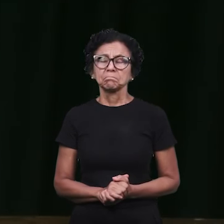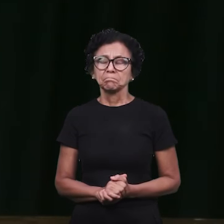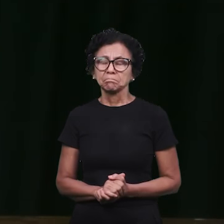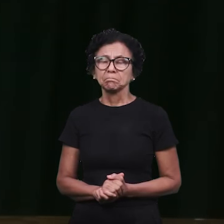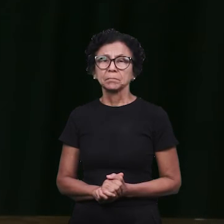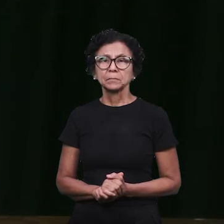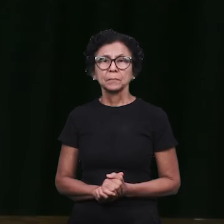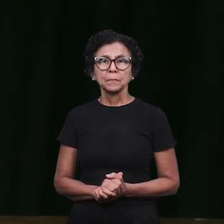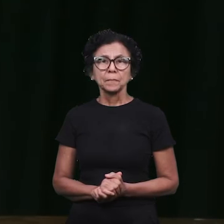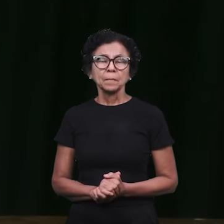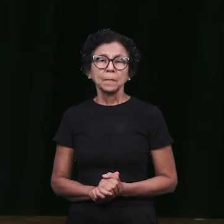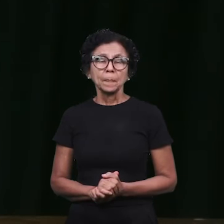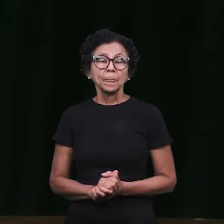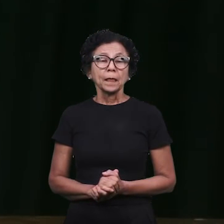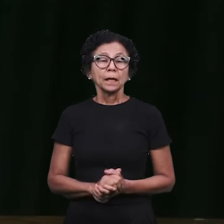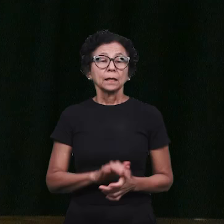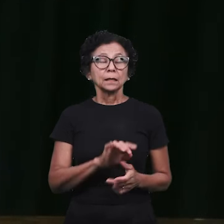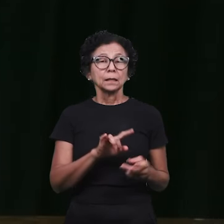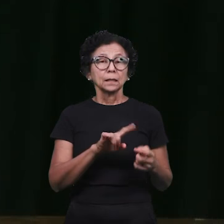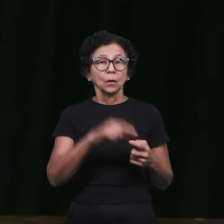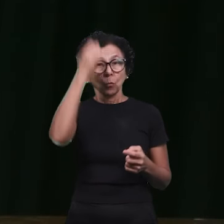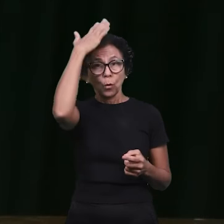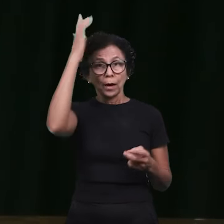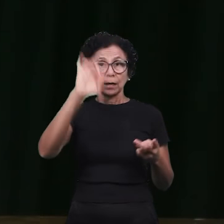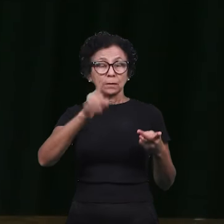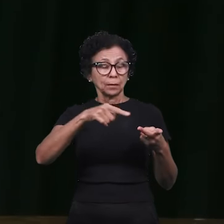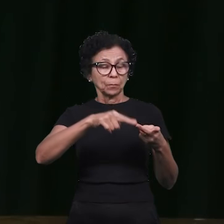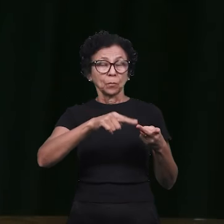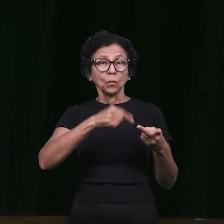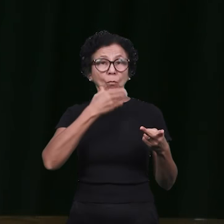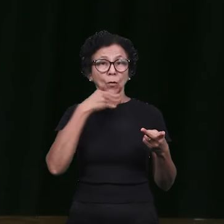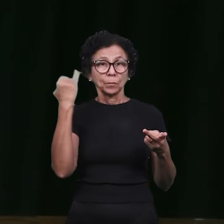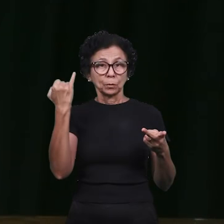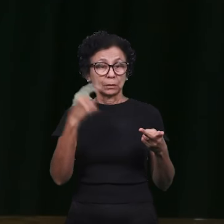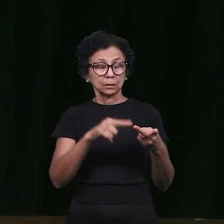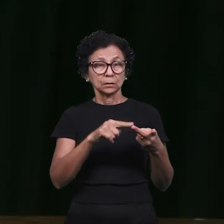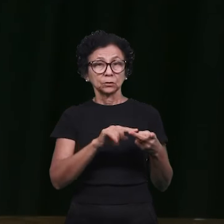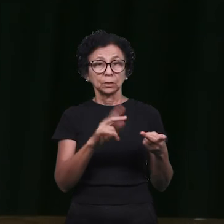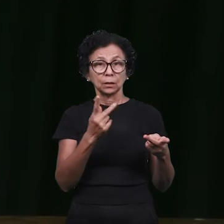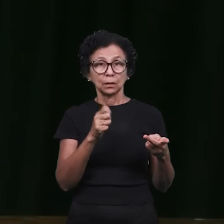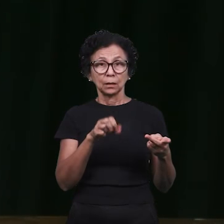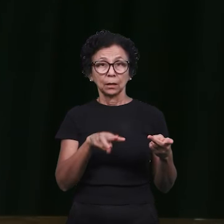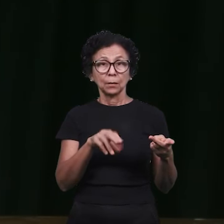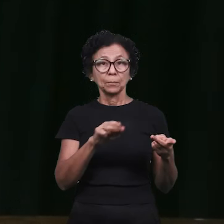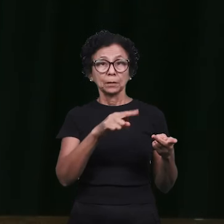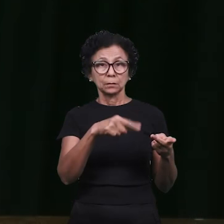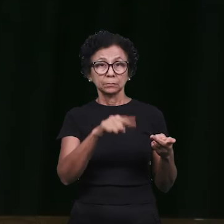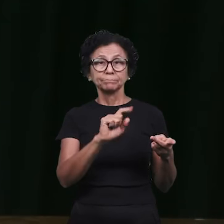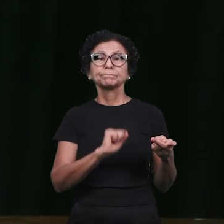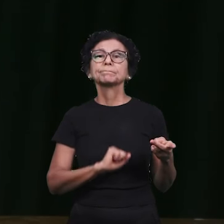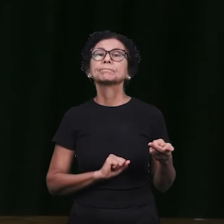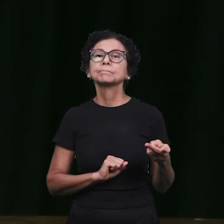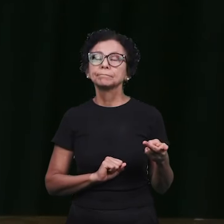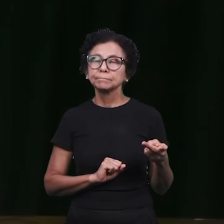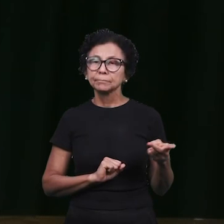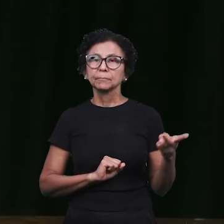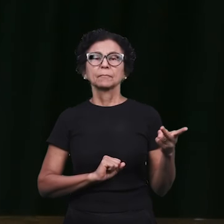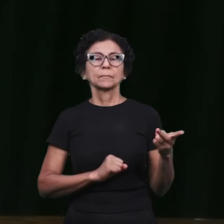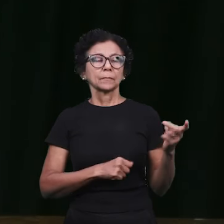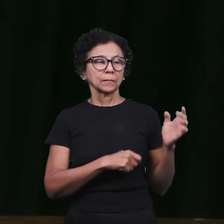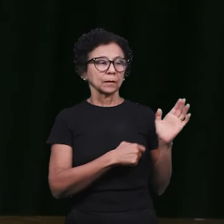potência. Então, e Amã, que estava debaixo do rei, ele estava dominando isso tudo. Então, olha